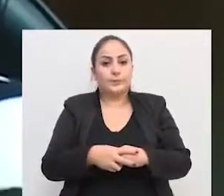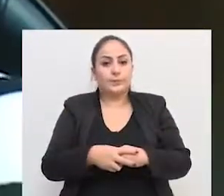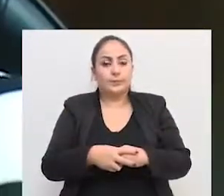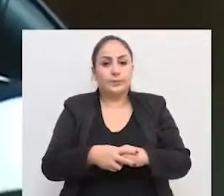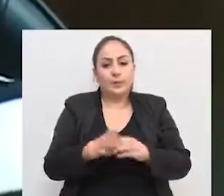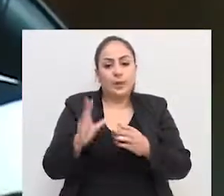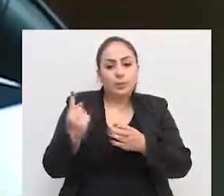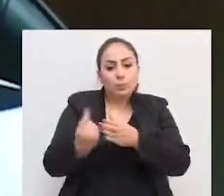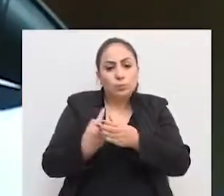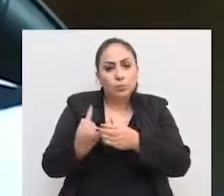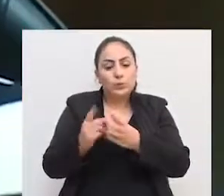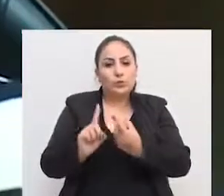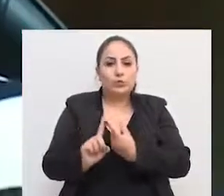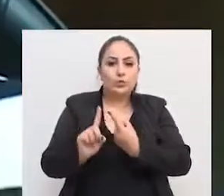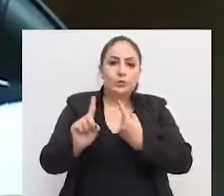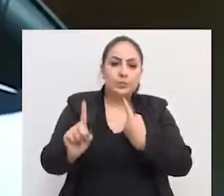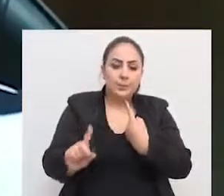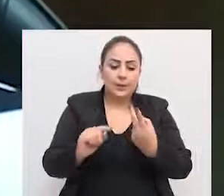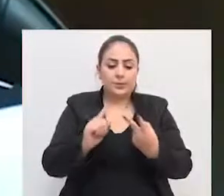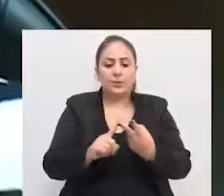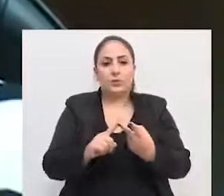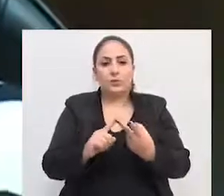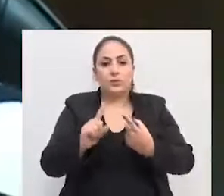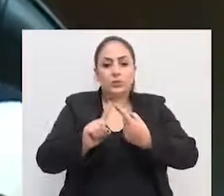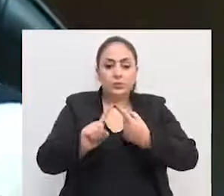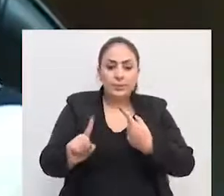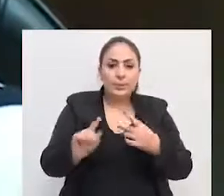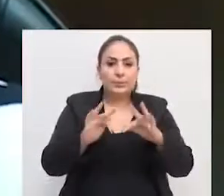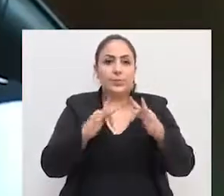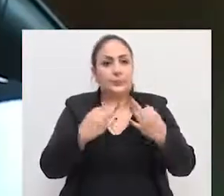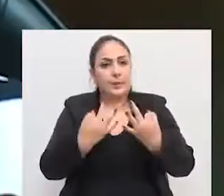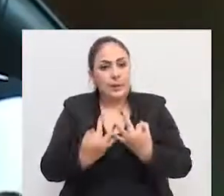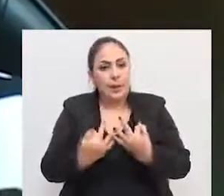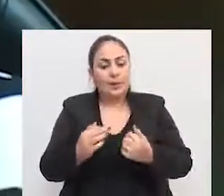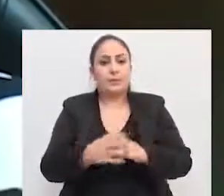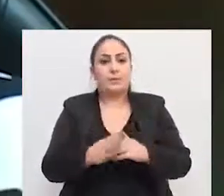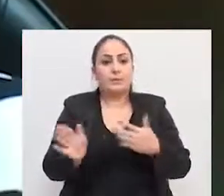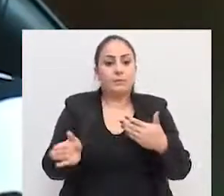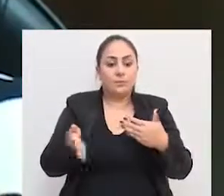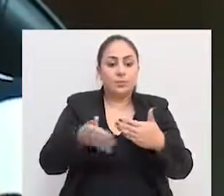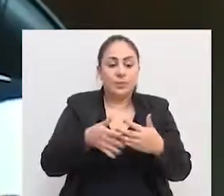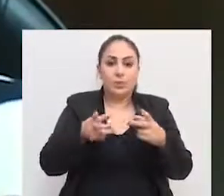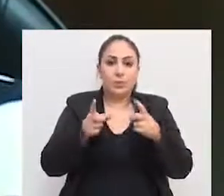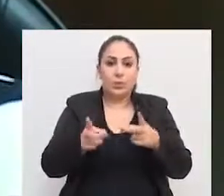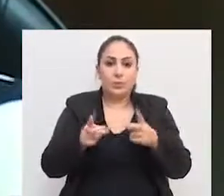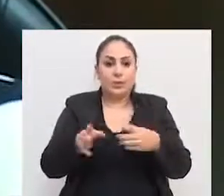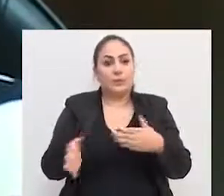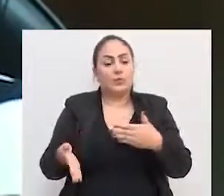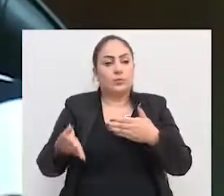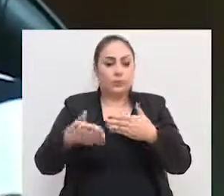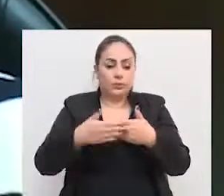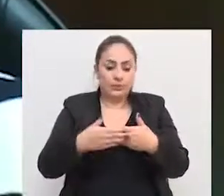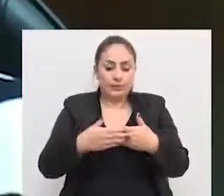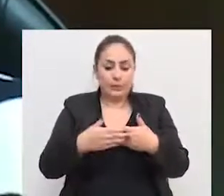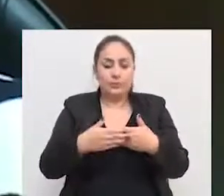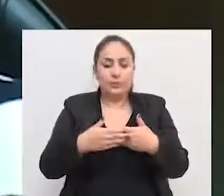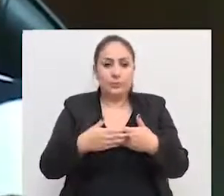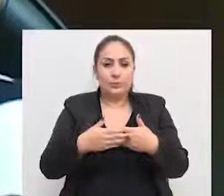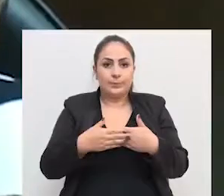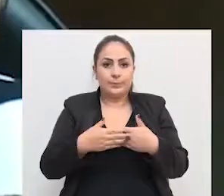De isolamento, distanciamento de familiares, fechamento de comércio, fechamento